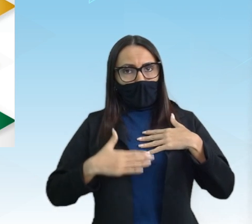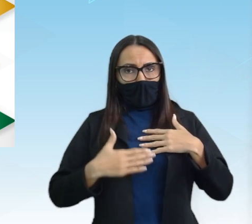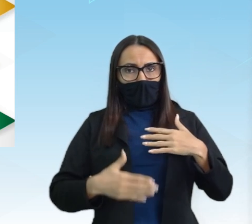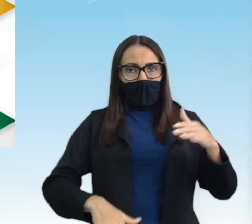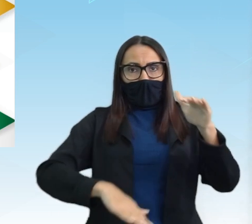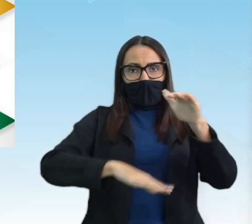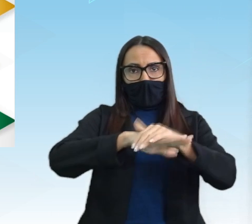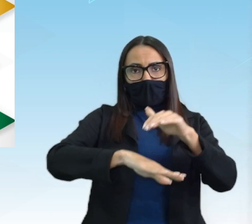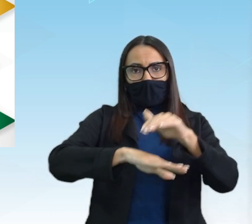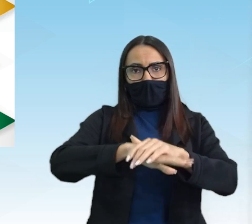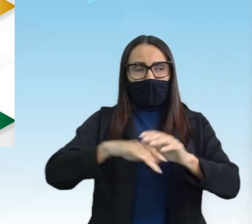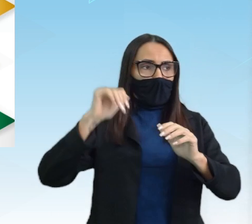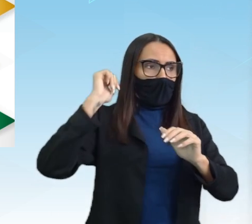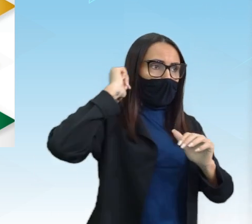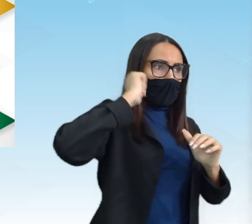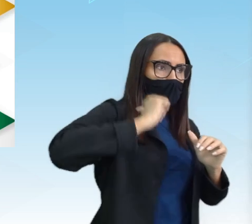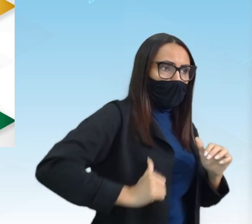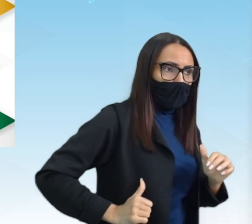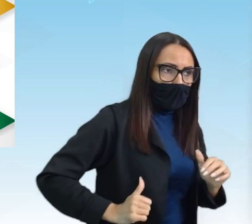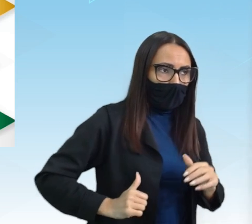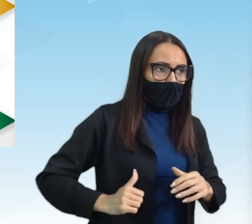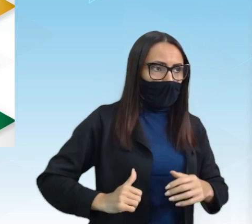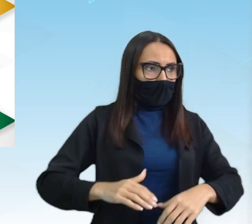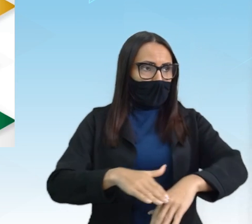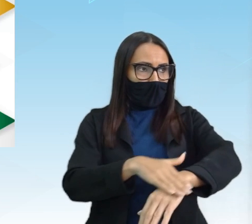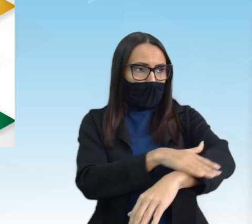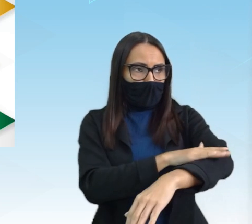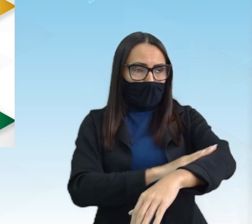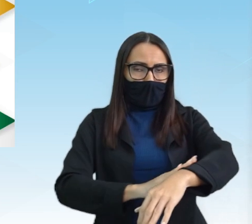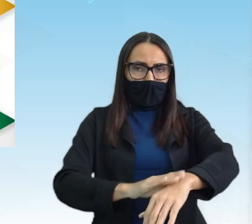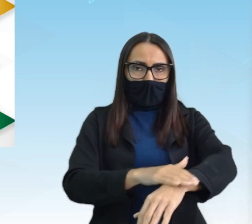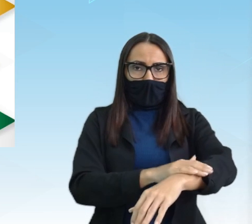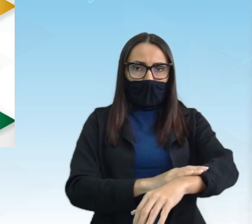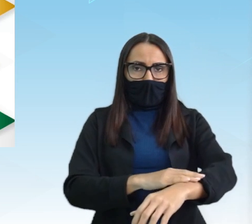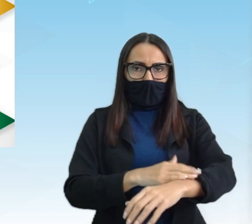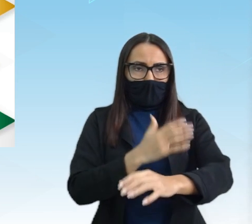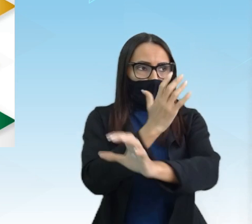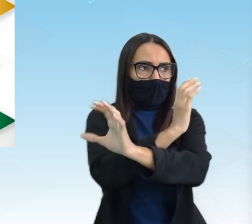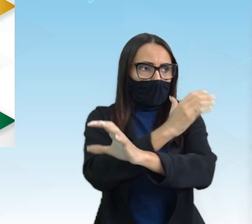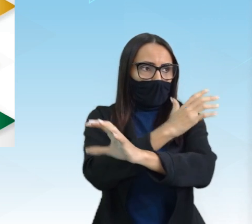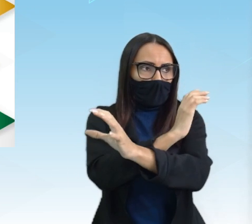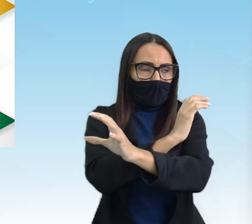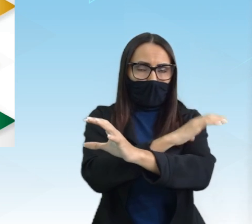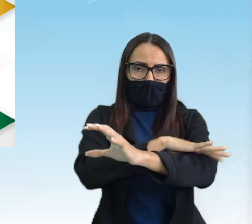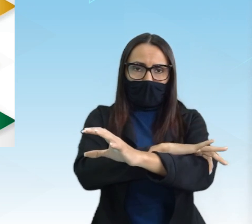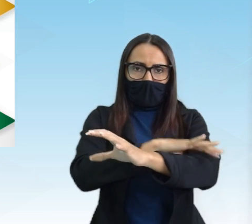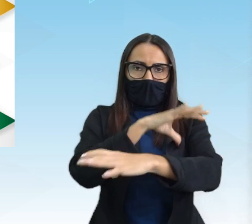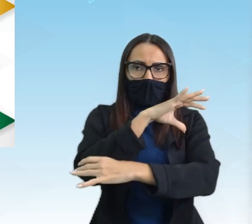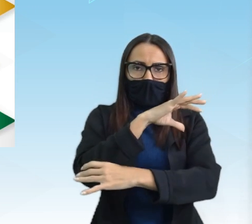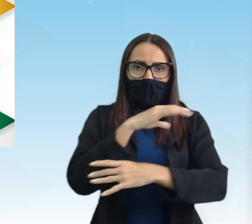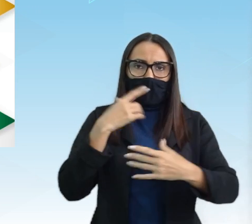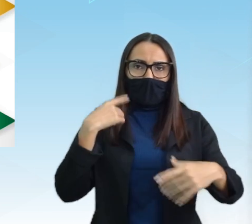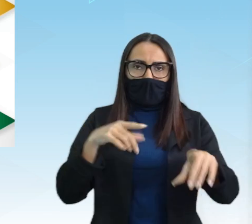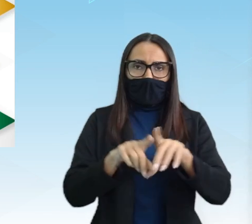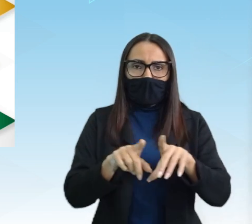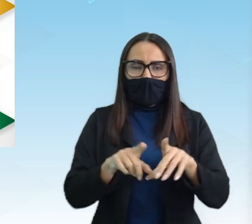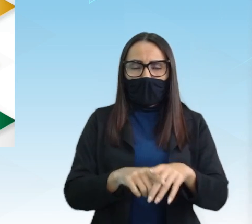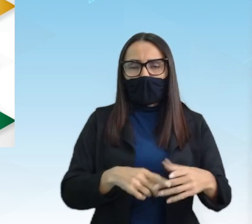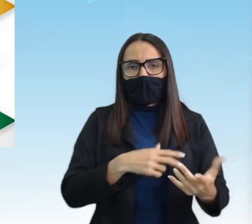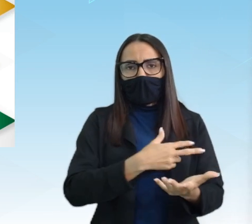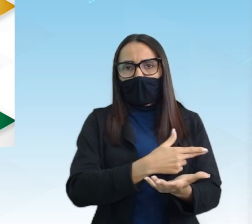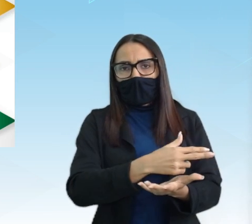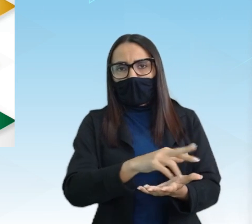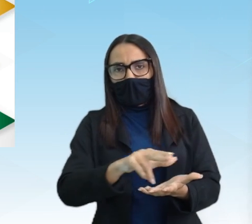de bolsas, a pele, que é o vestuário, os ossos, fabricar os botões e ainda muitos outros produtos que a gente